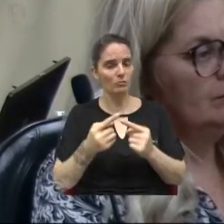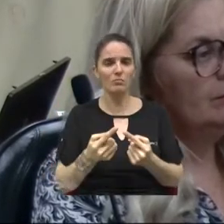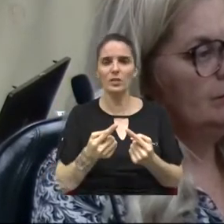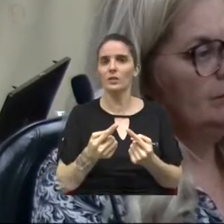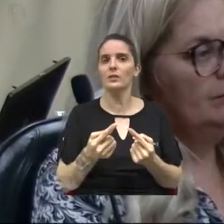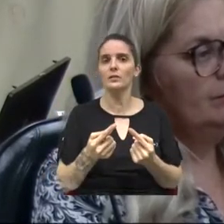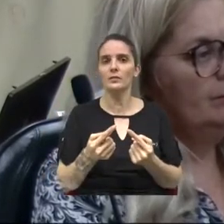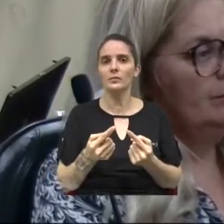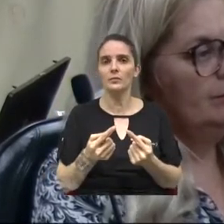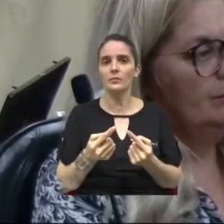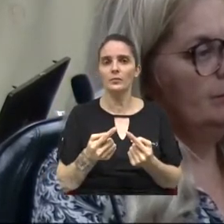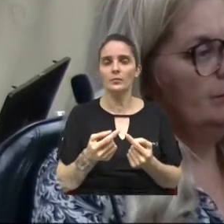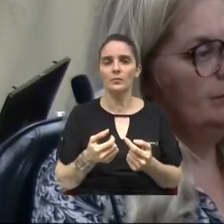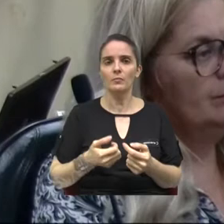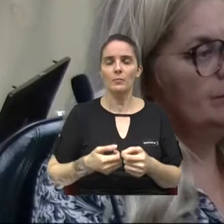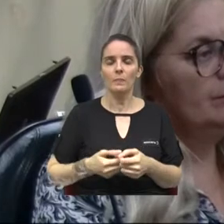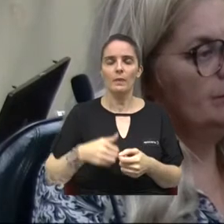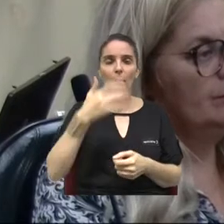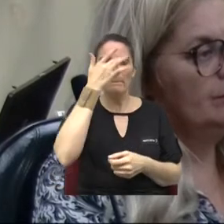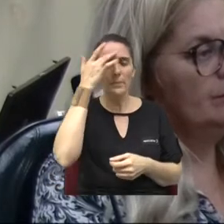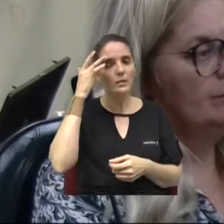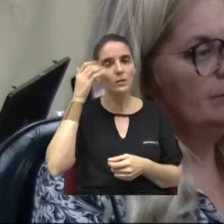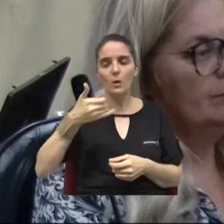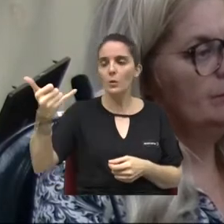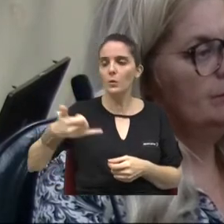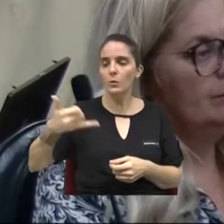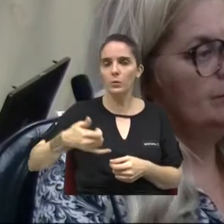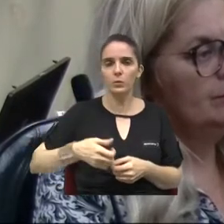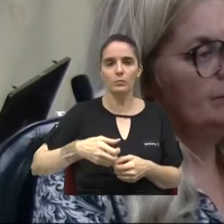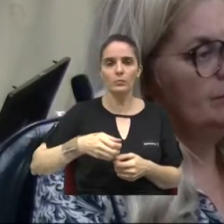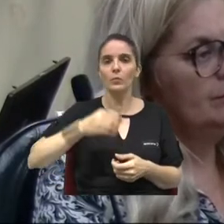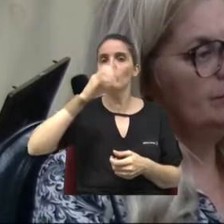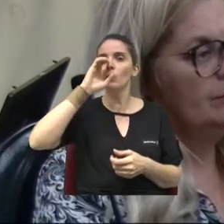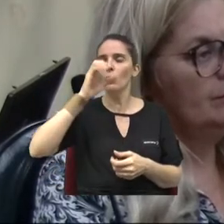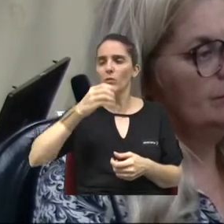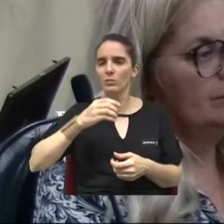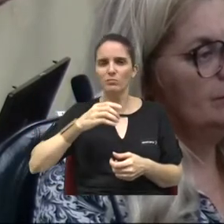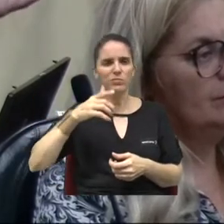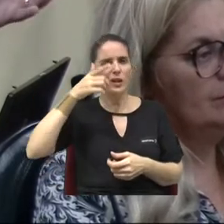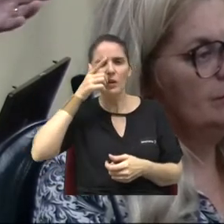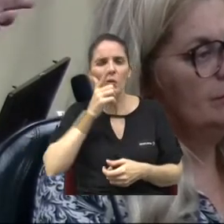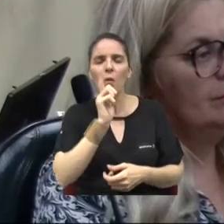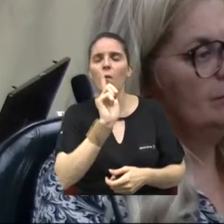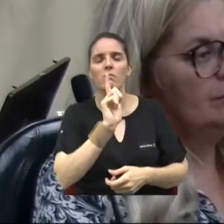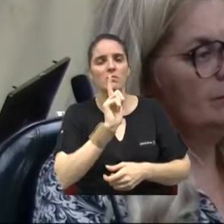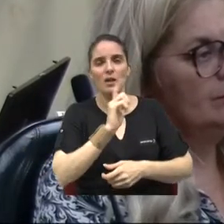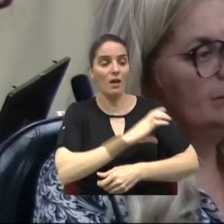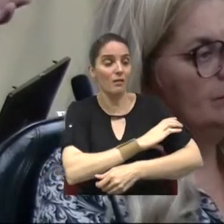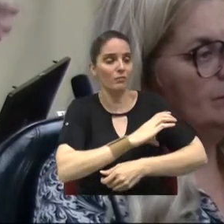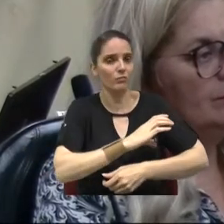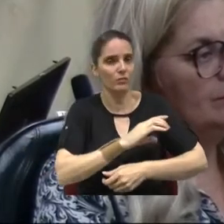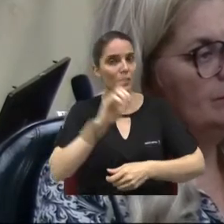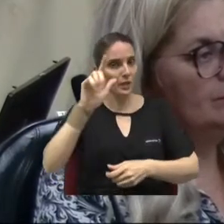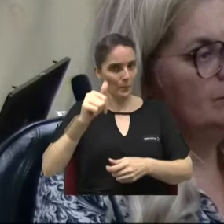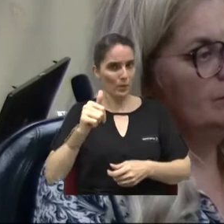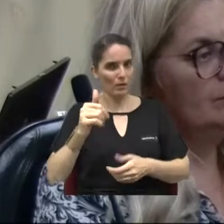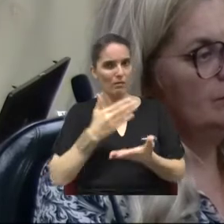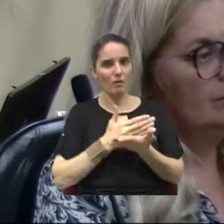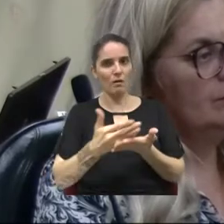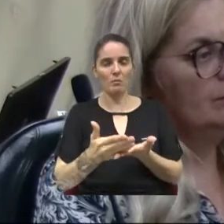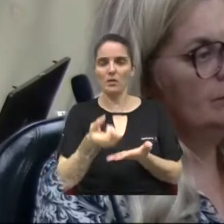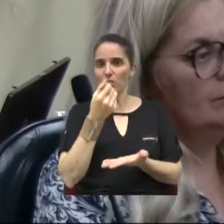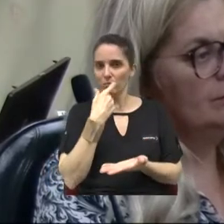com a suplementação ele não alcança o objetivo e aí ele parte para a testosterona e digo mais,